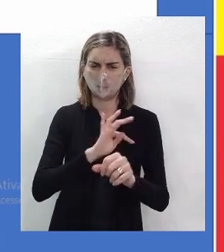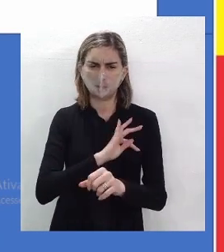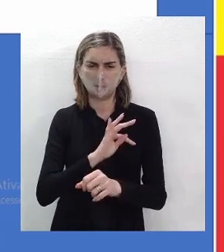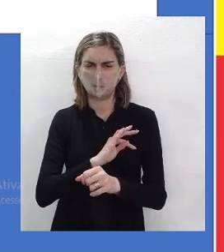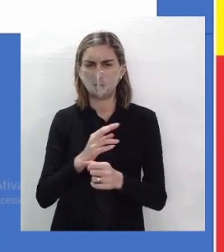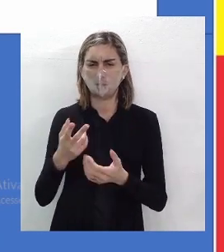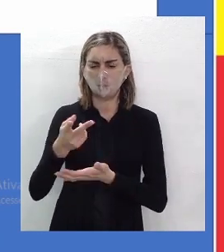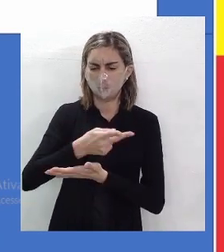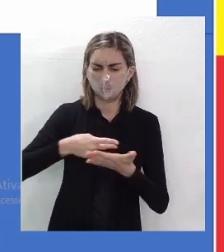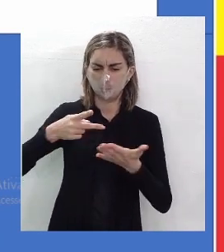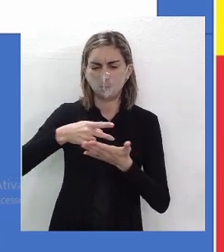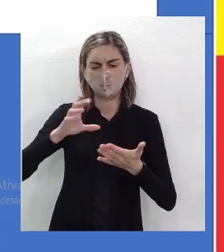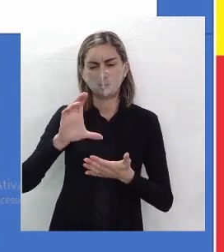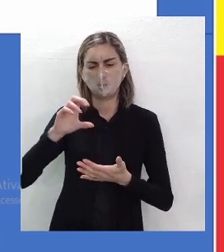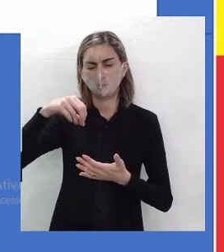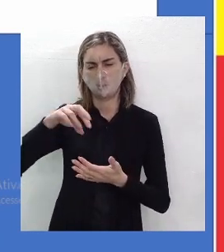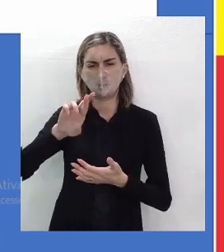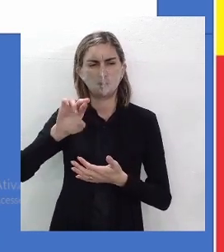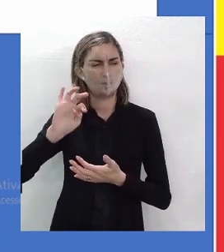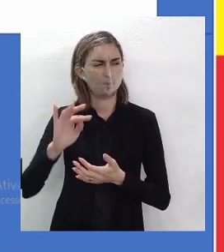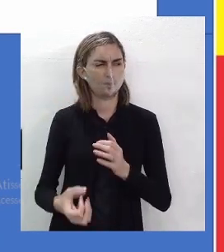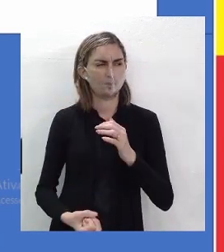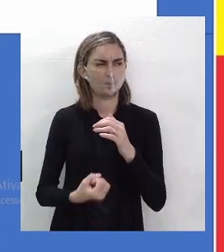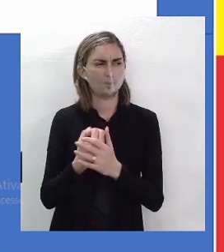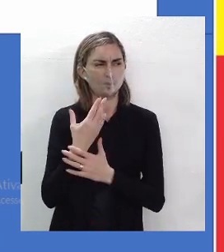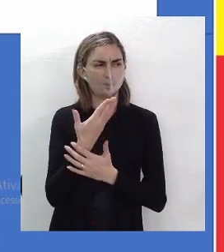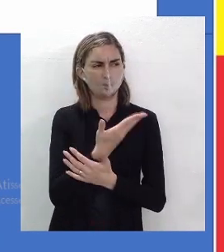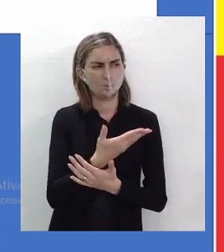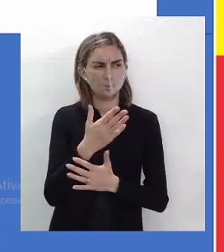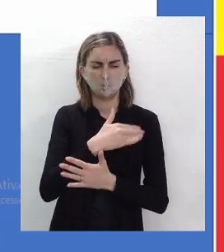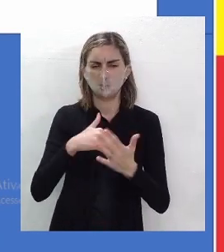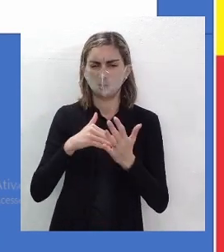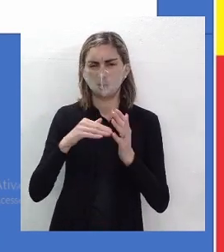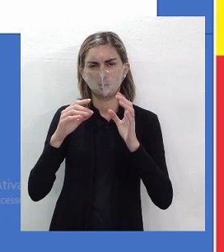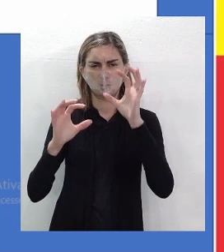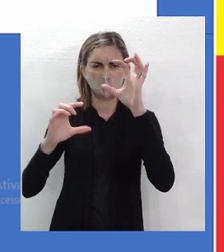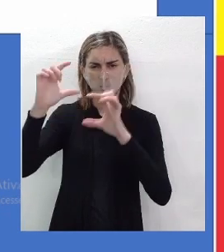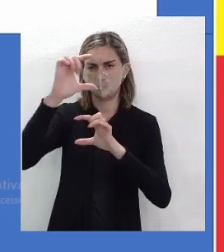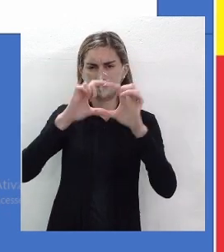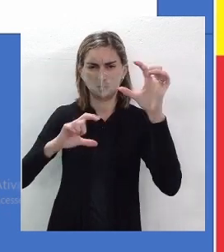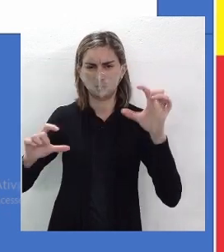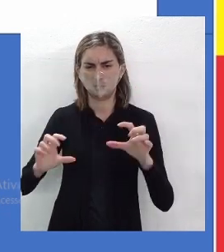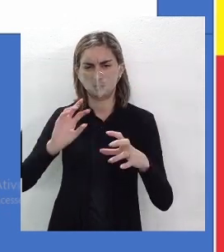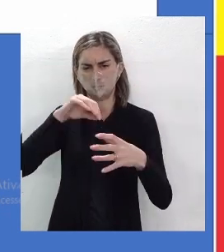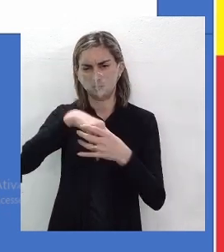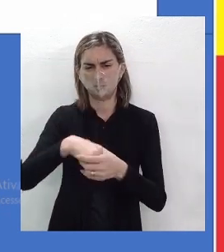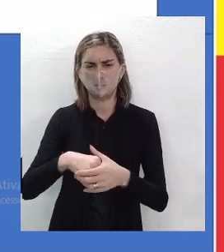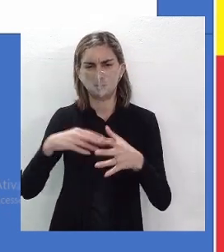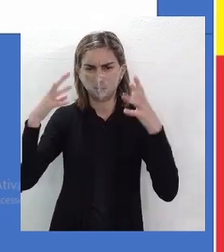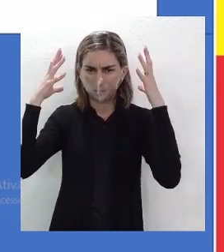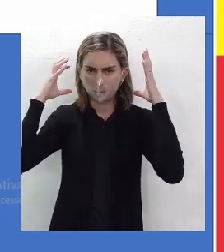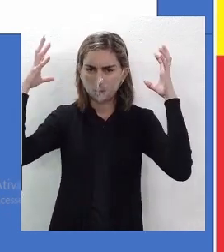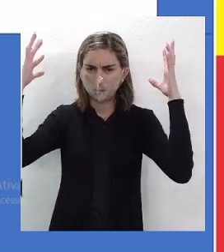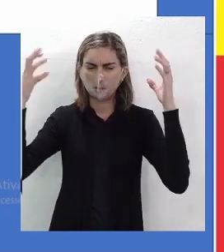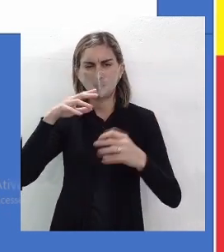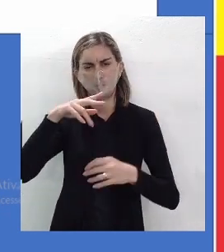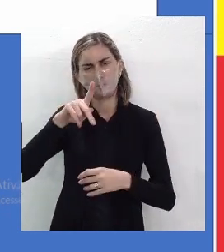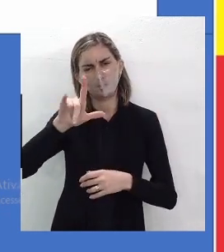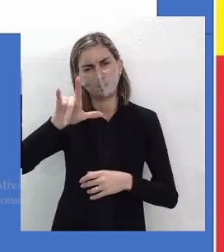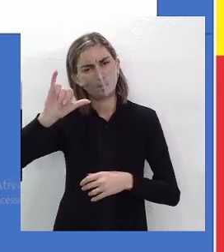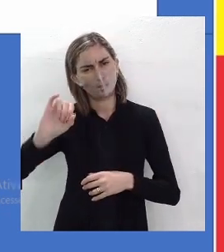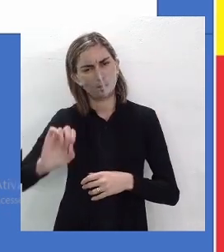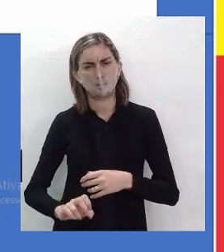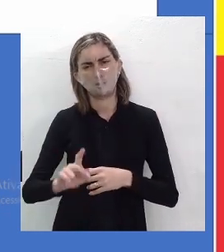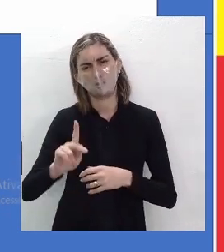da técnica da poesia concreta e criou todo esse mosaico de palavras dentro do cabelo Black